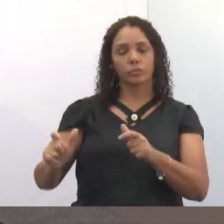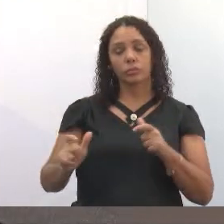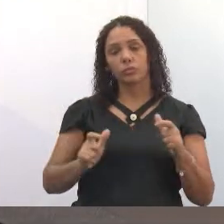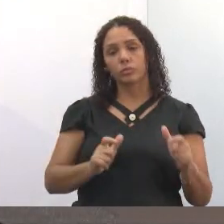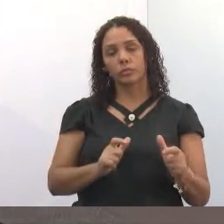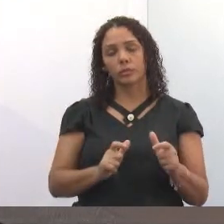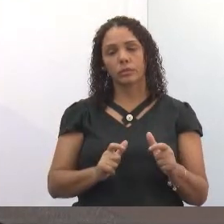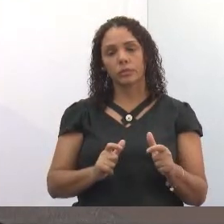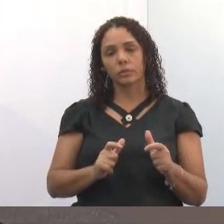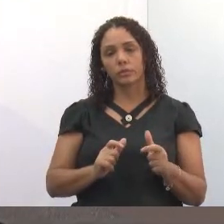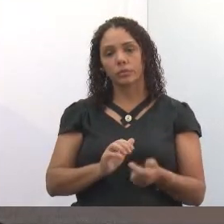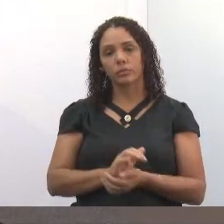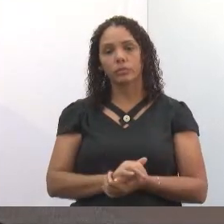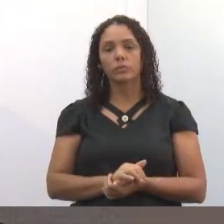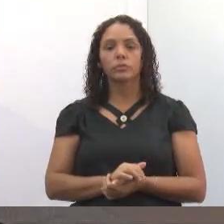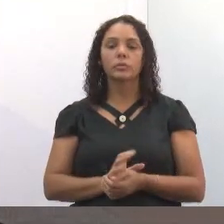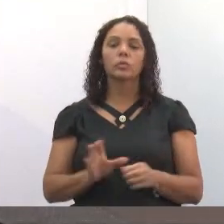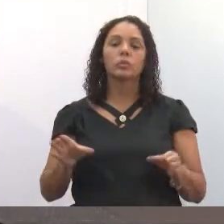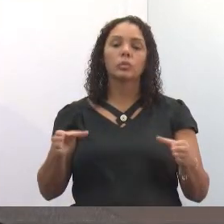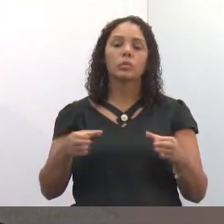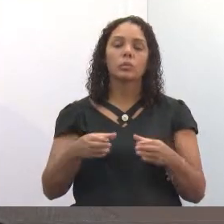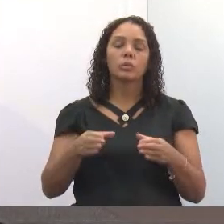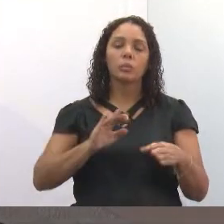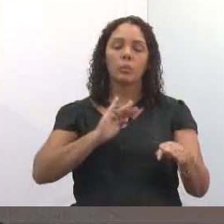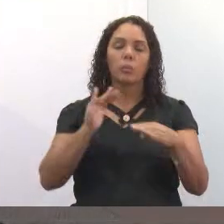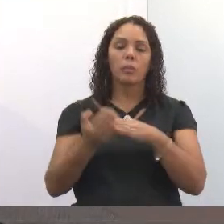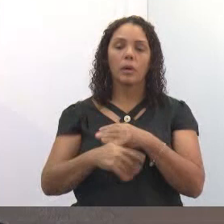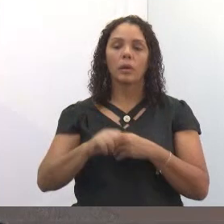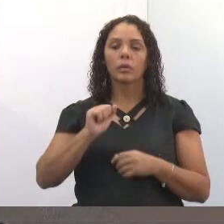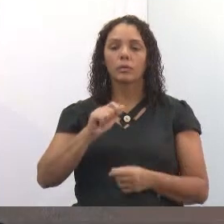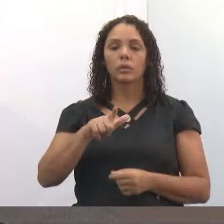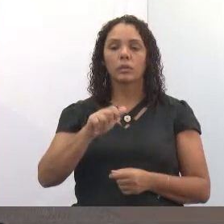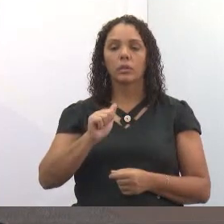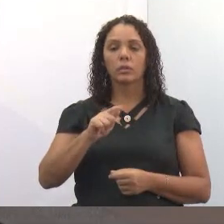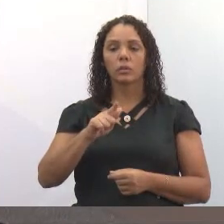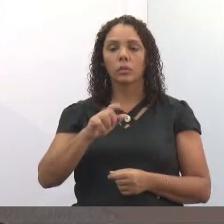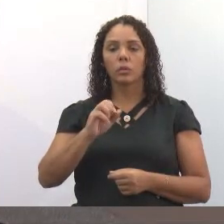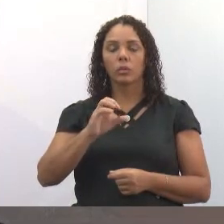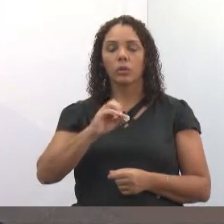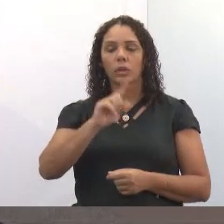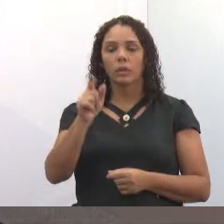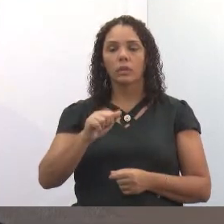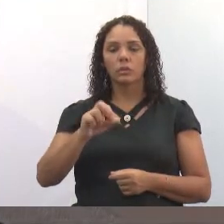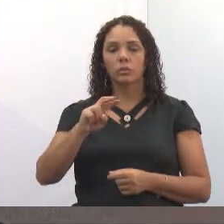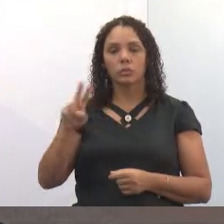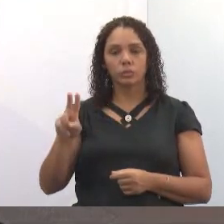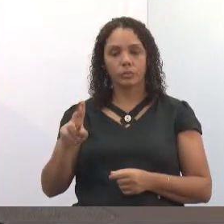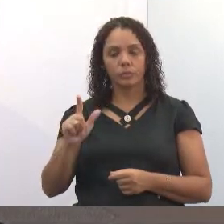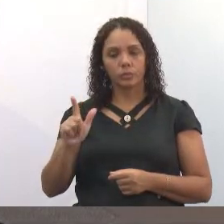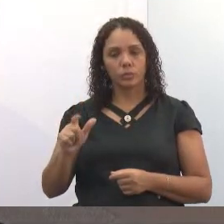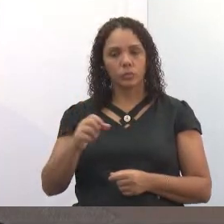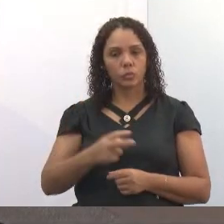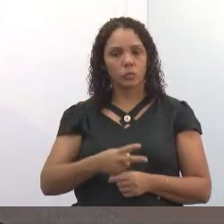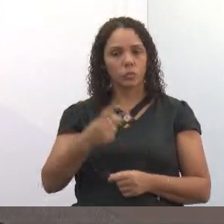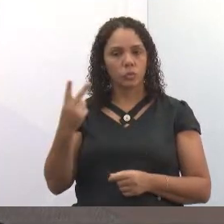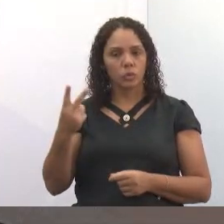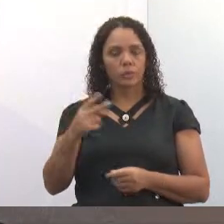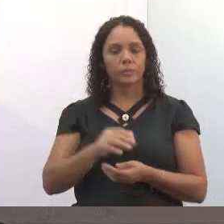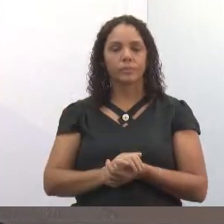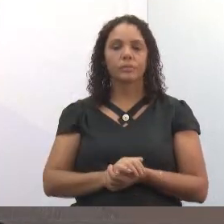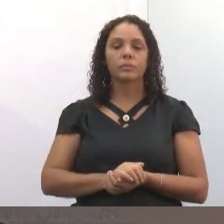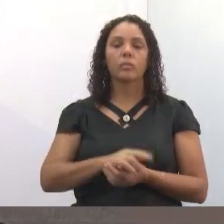No que tange ao núcleo urbano denominado Lagoa Azul 2, a Fundação Prolar Jacareí vem, através desta,